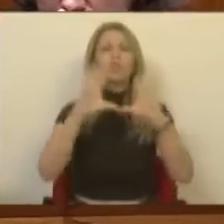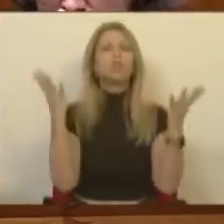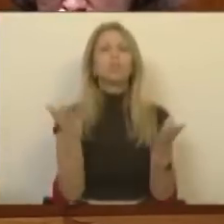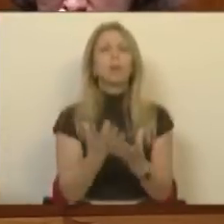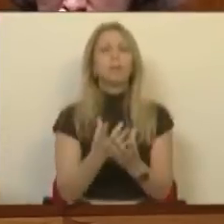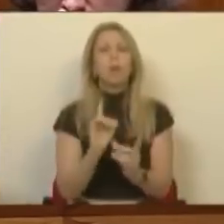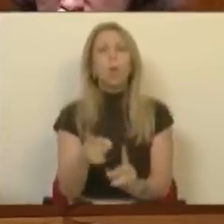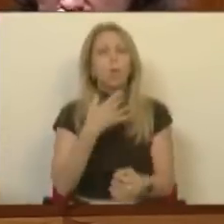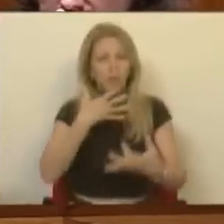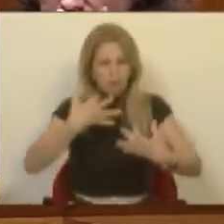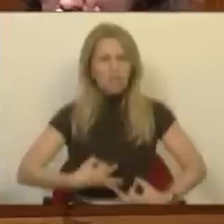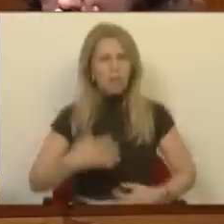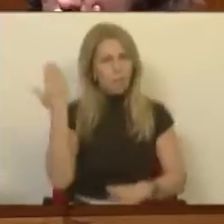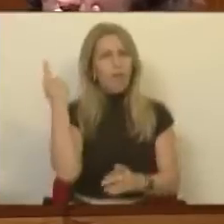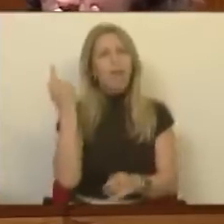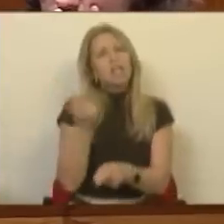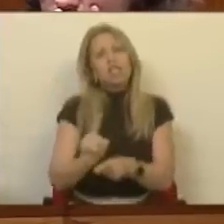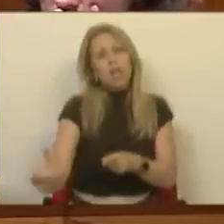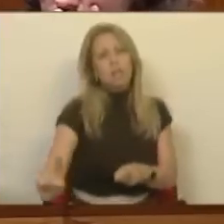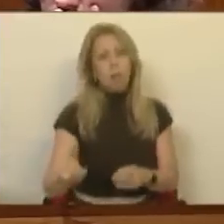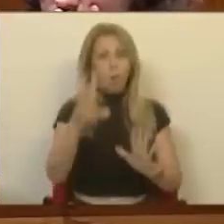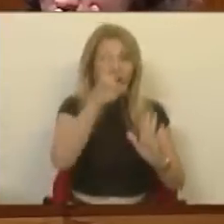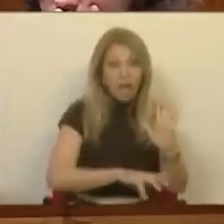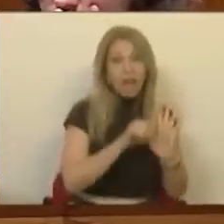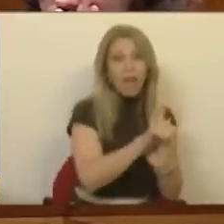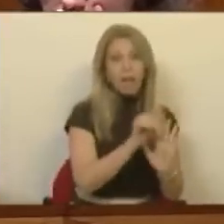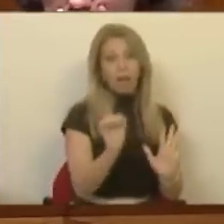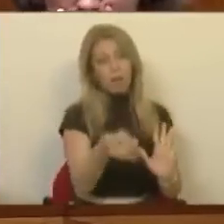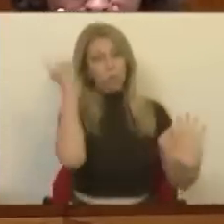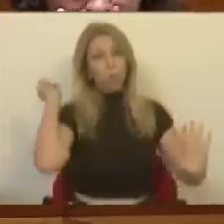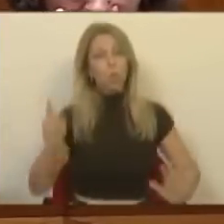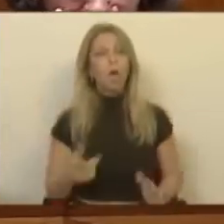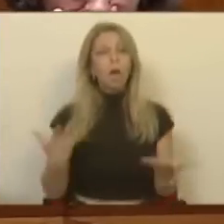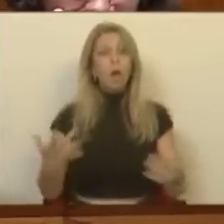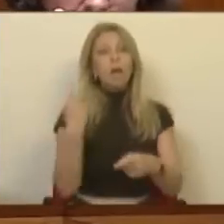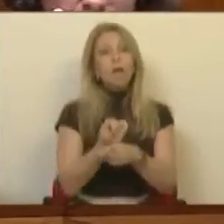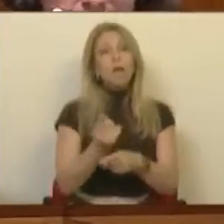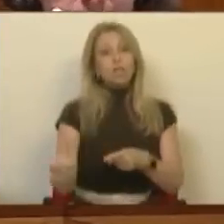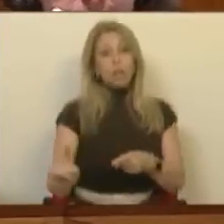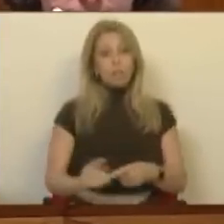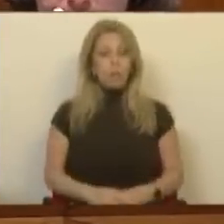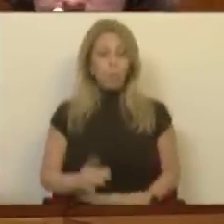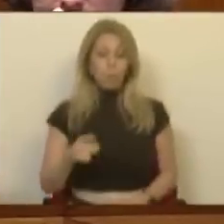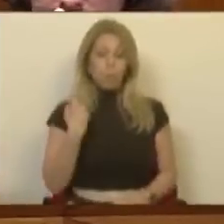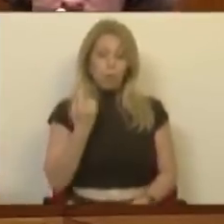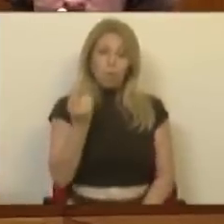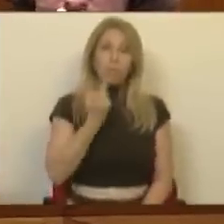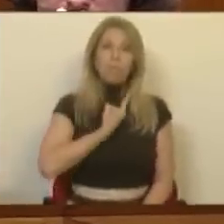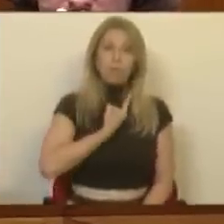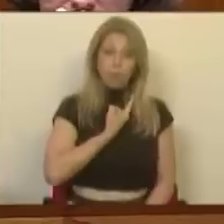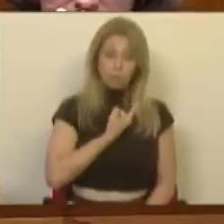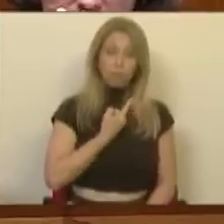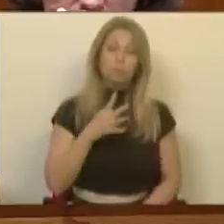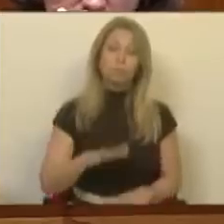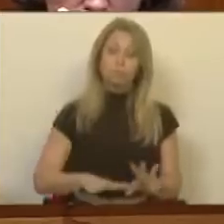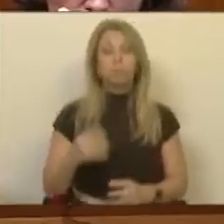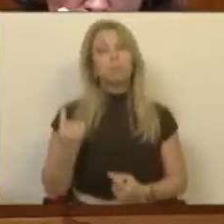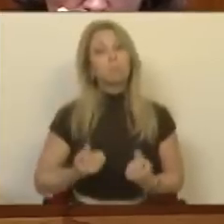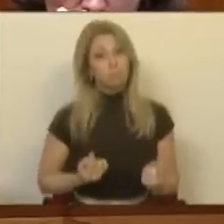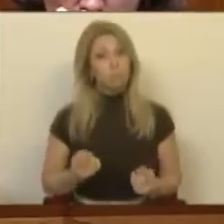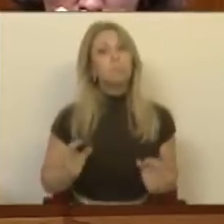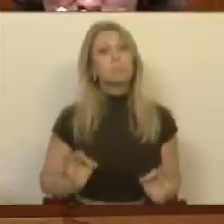exceção e que seguramente não é a regra e relevante à exceção nós devemos agir do ponto de vista